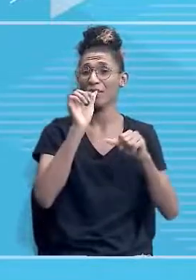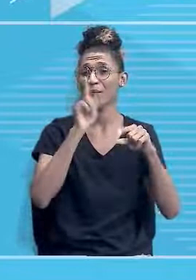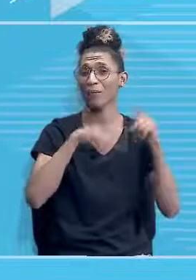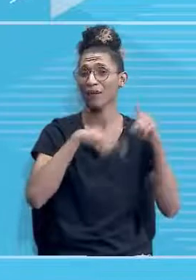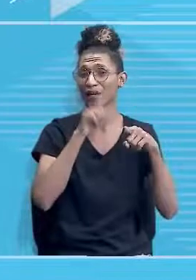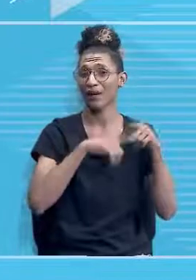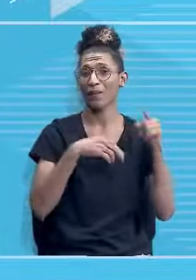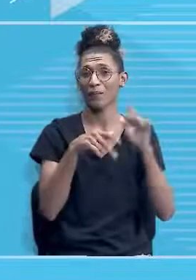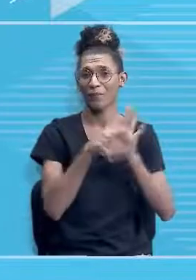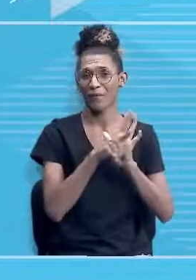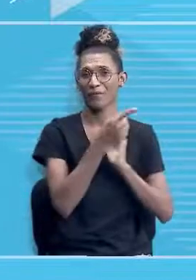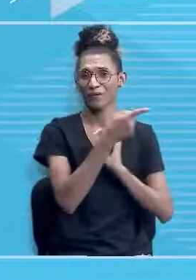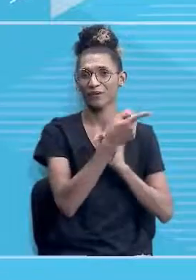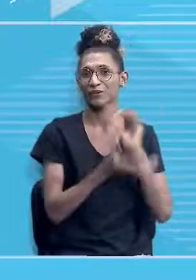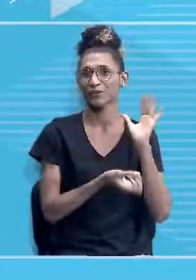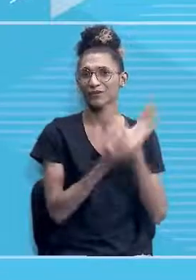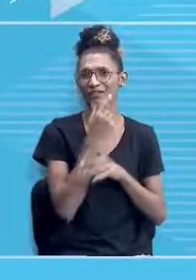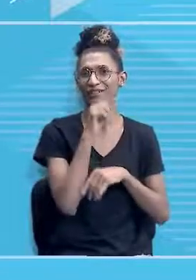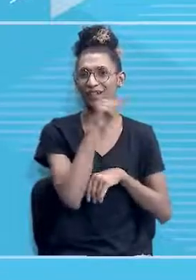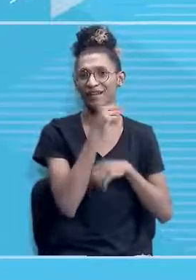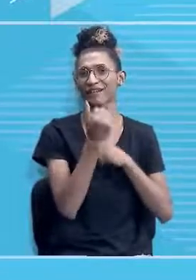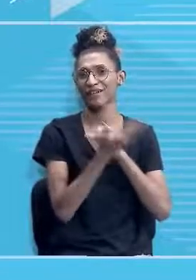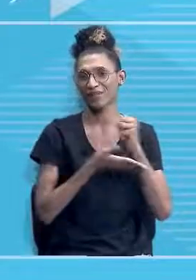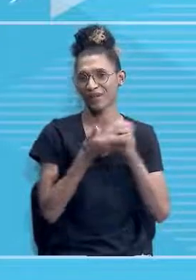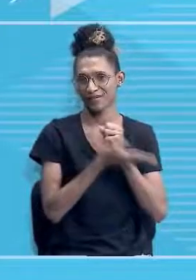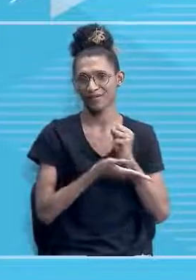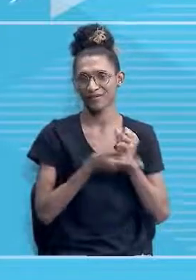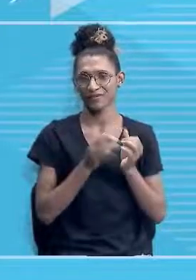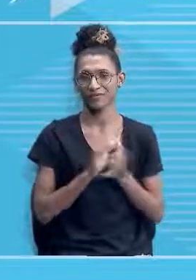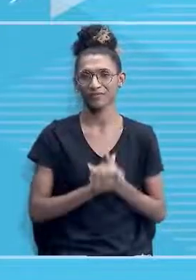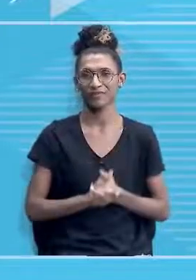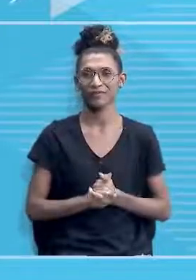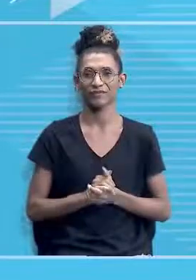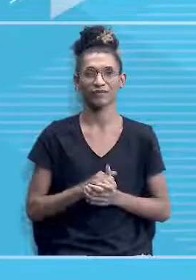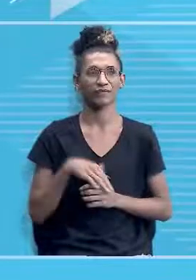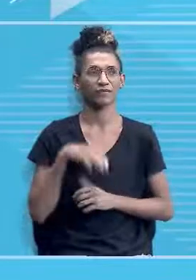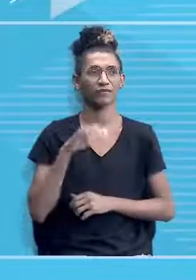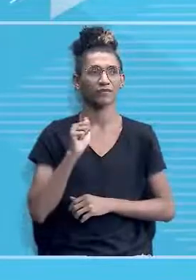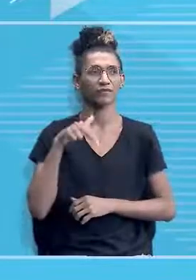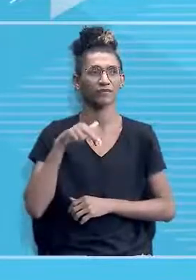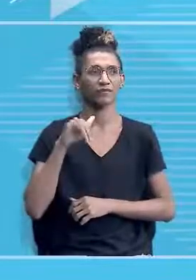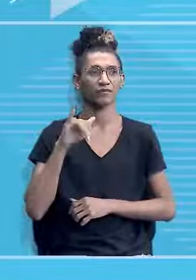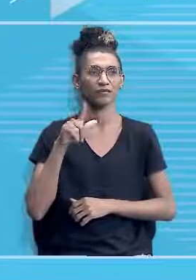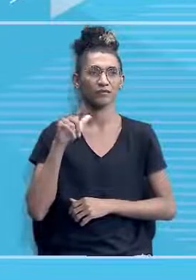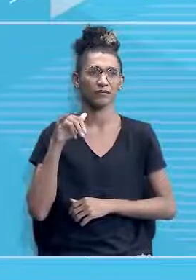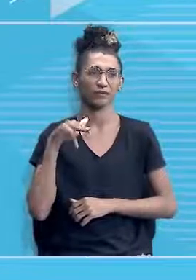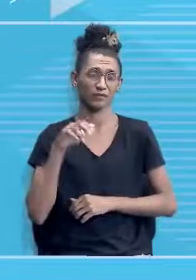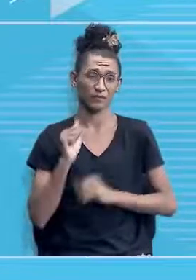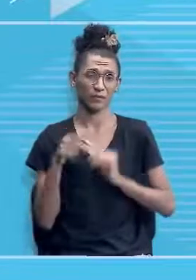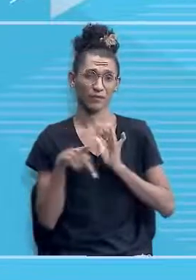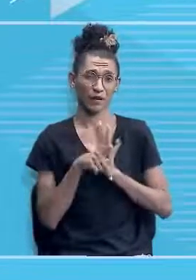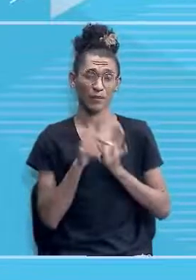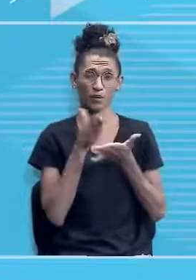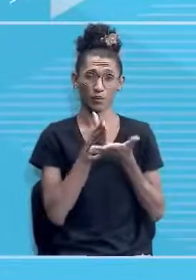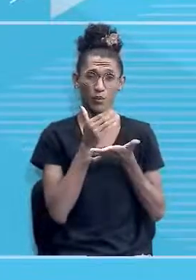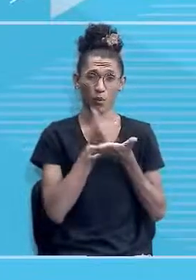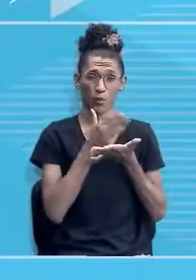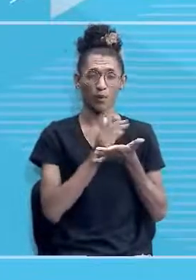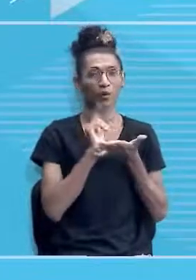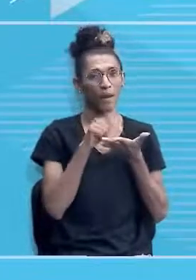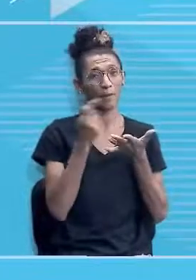anilina e é básica né olha só a anilina do bolo confeitado ainda não comestível né